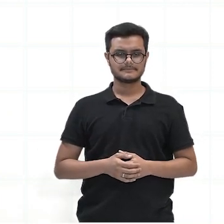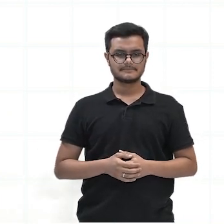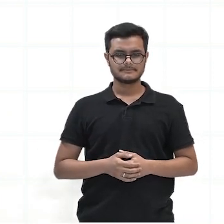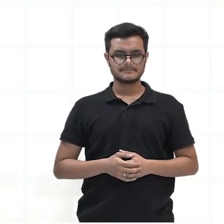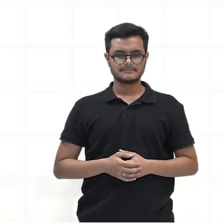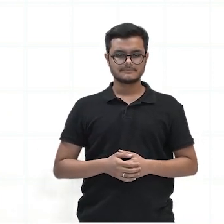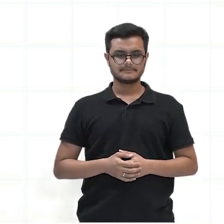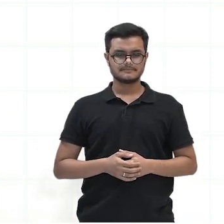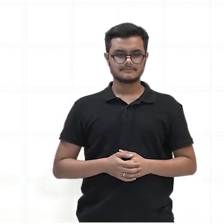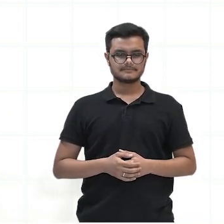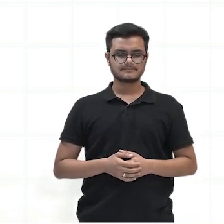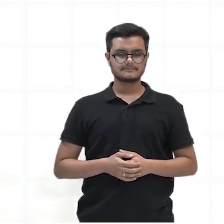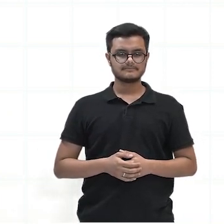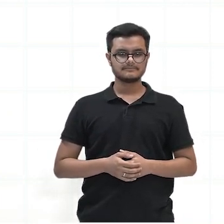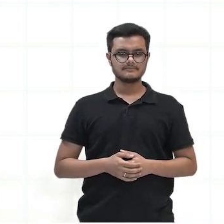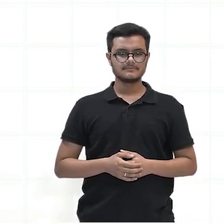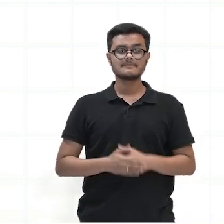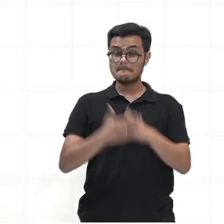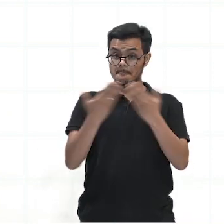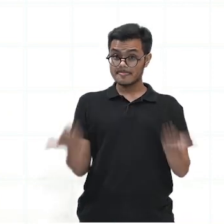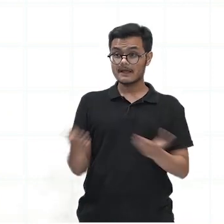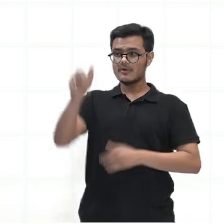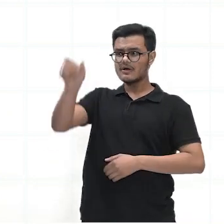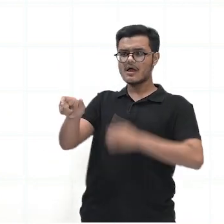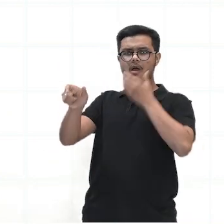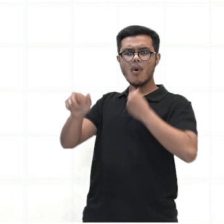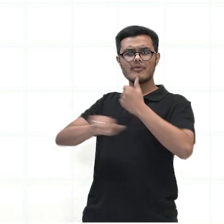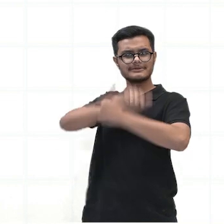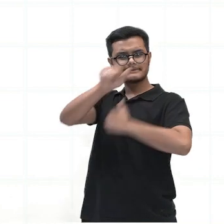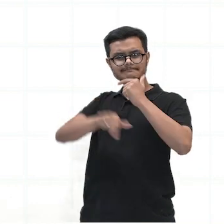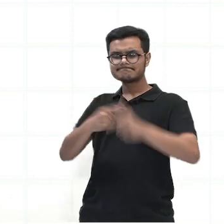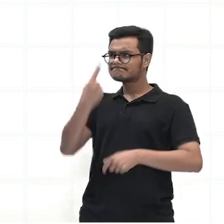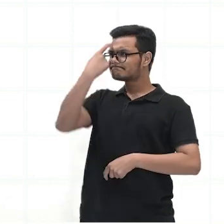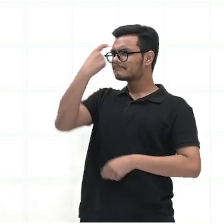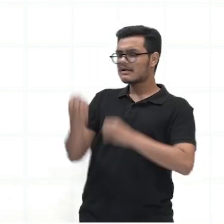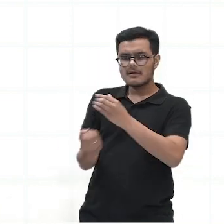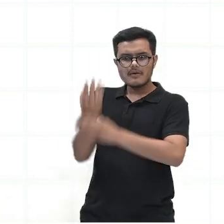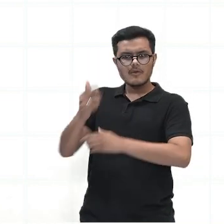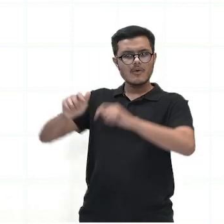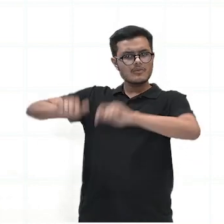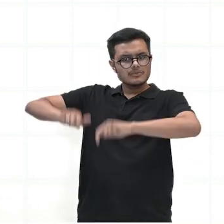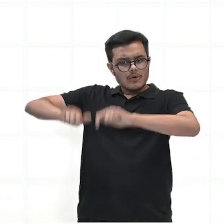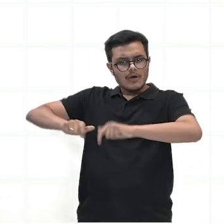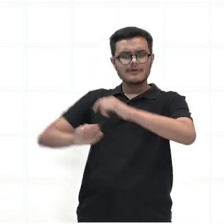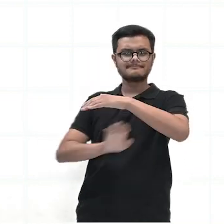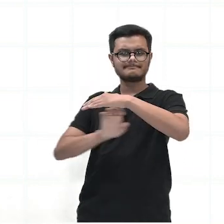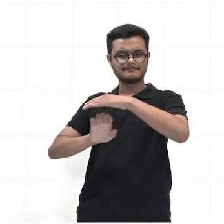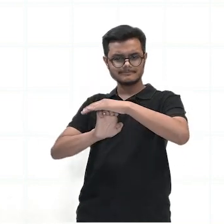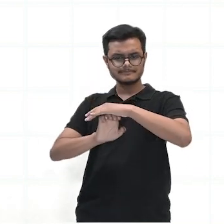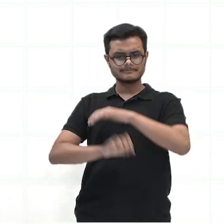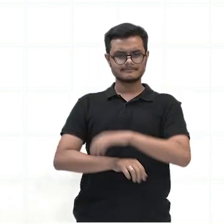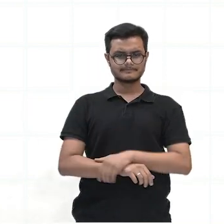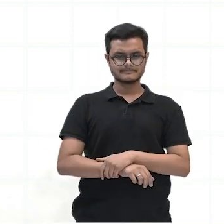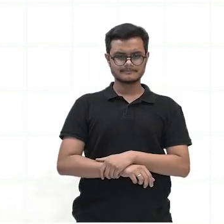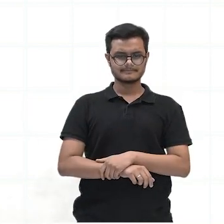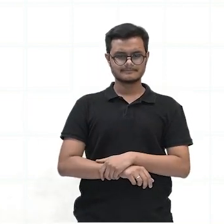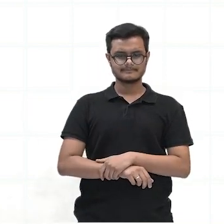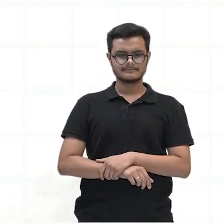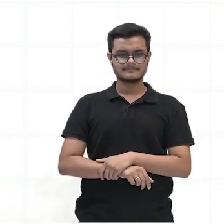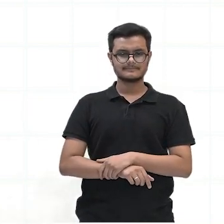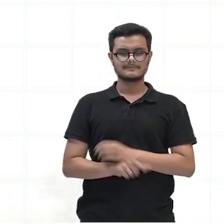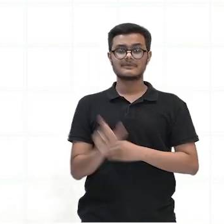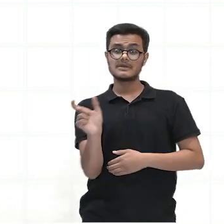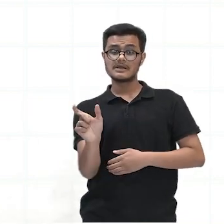Então, ele estava nesse tempo trabalhando nessa empresa. Olha só, mais uma palavra em destaque, não é daquela